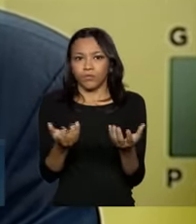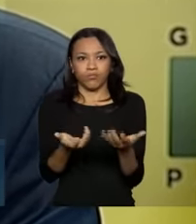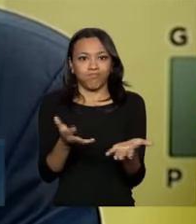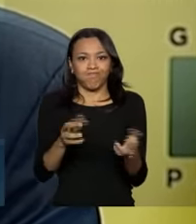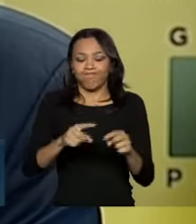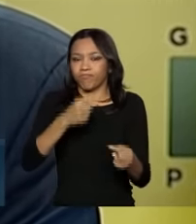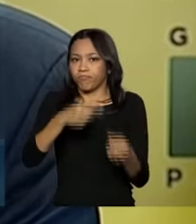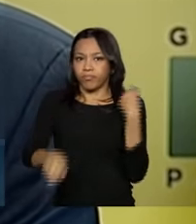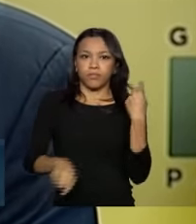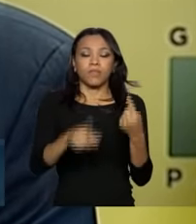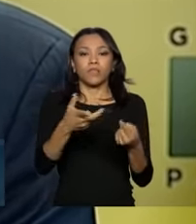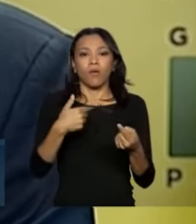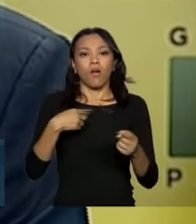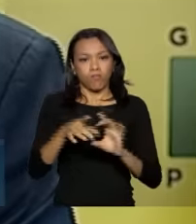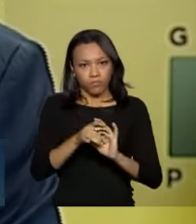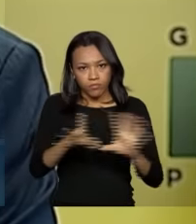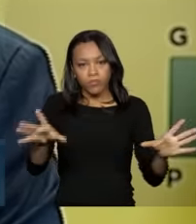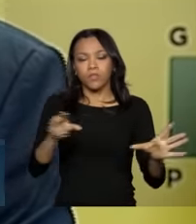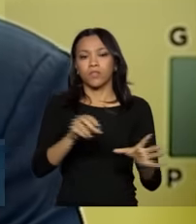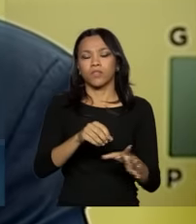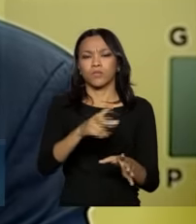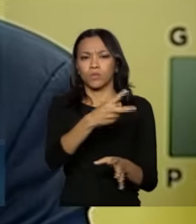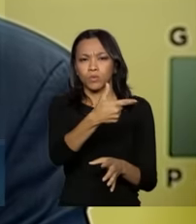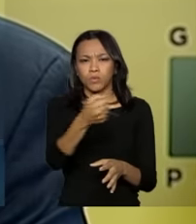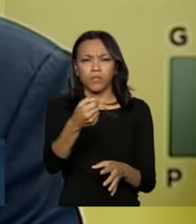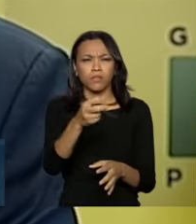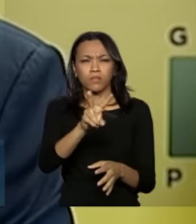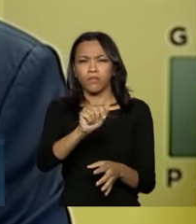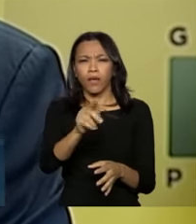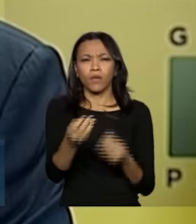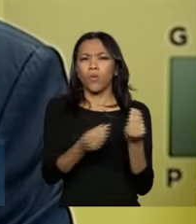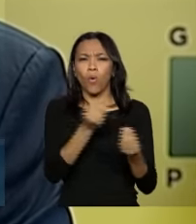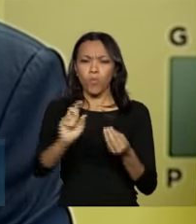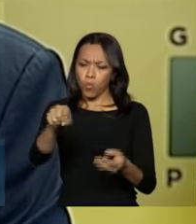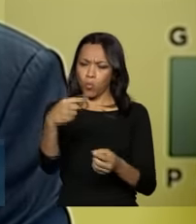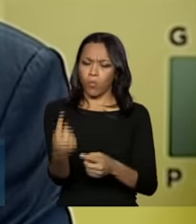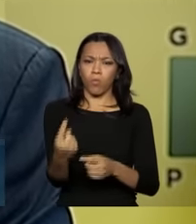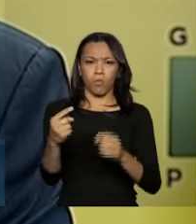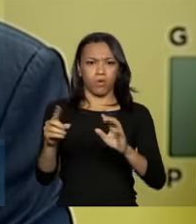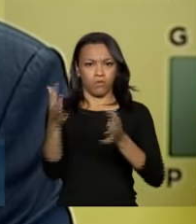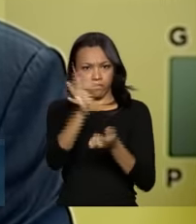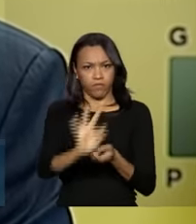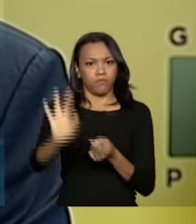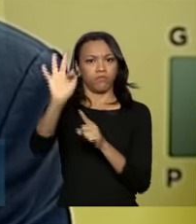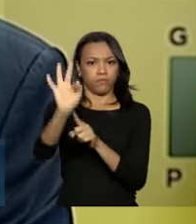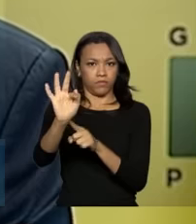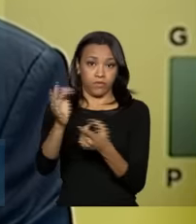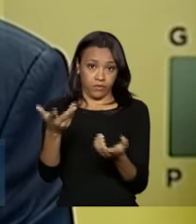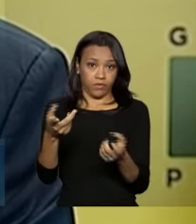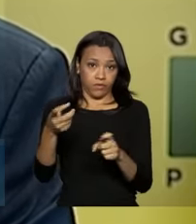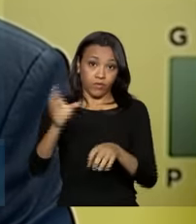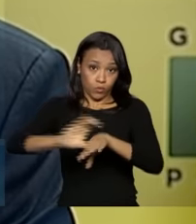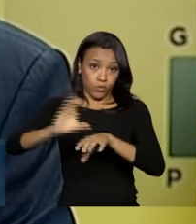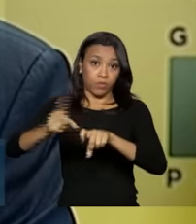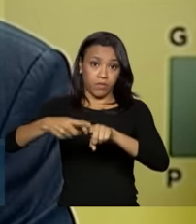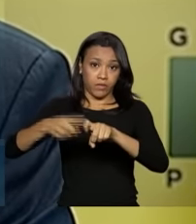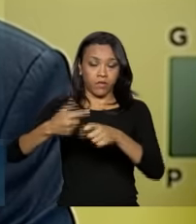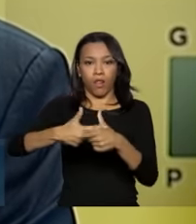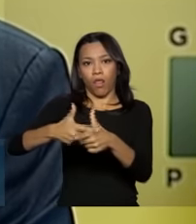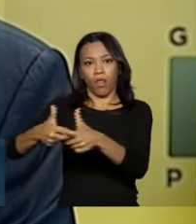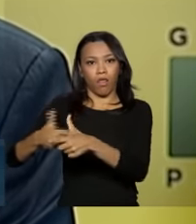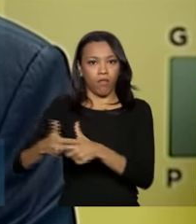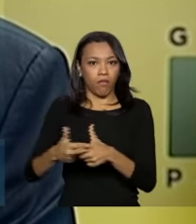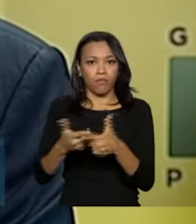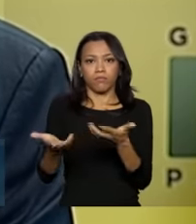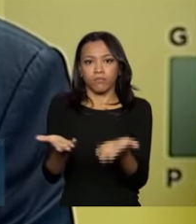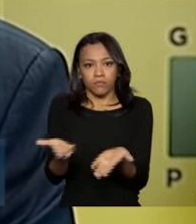você autoriza 200 vagas de imediato para uma instituição de medicina? Bom, com todos os outros problemas nessa